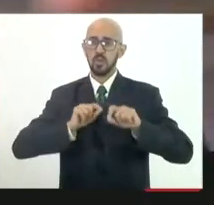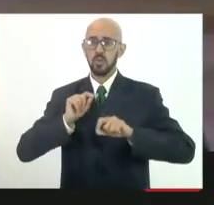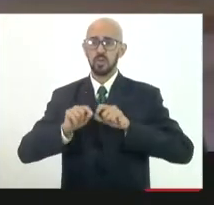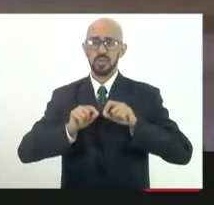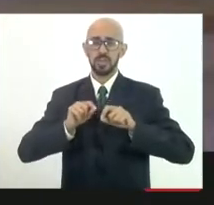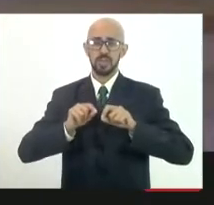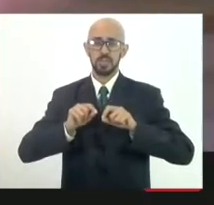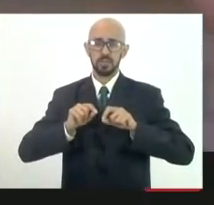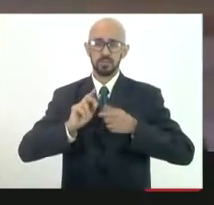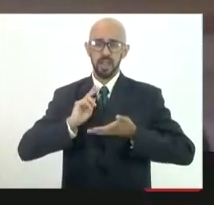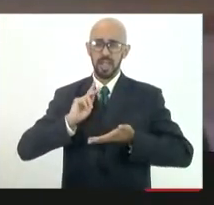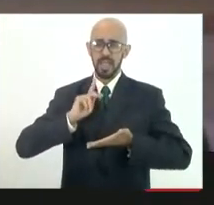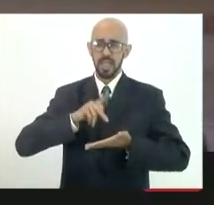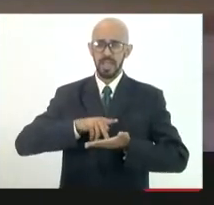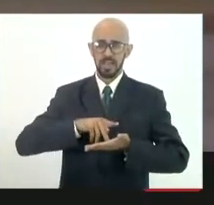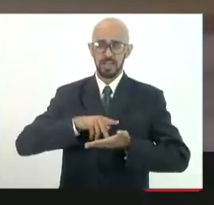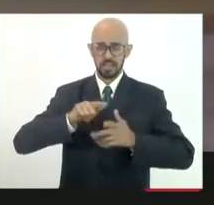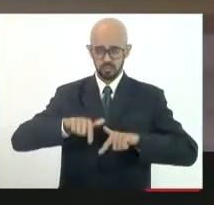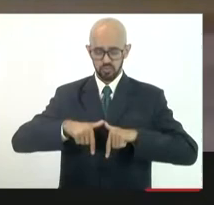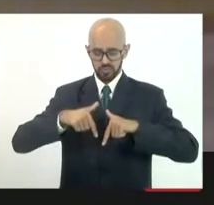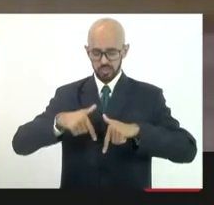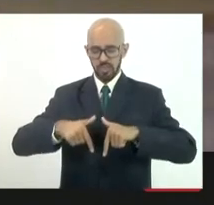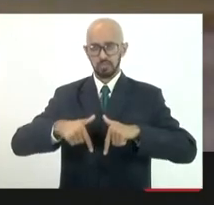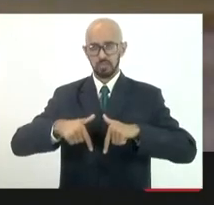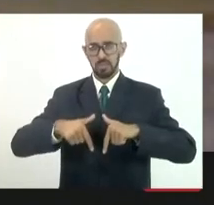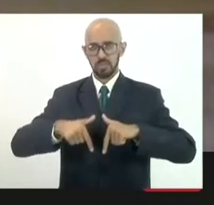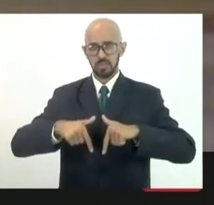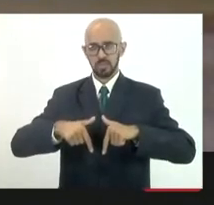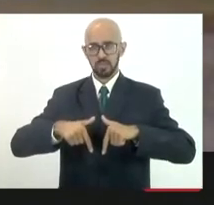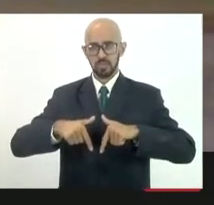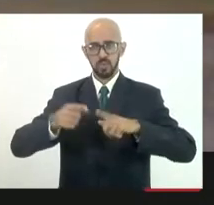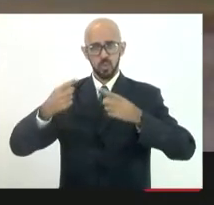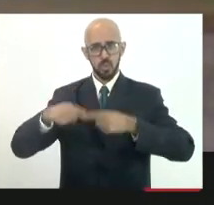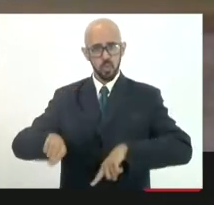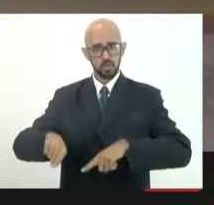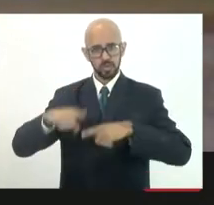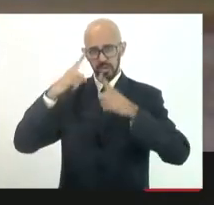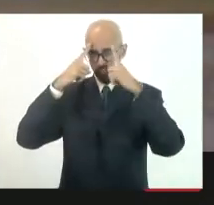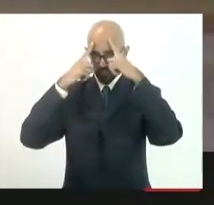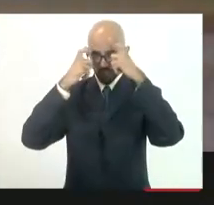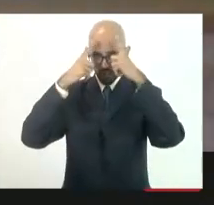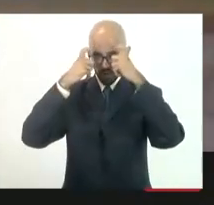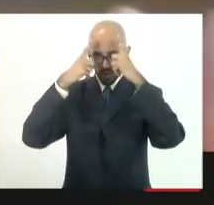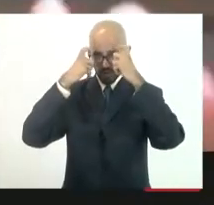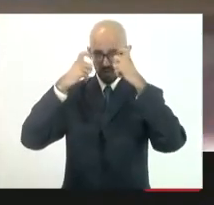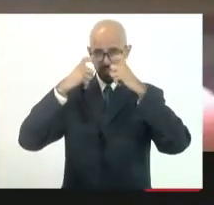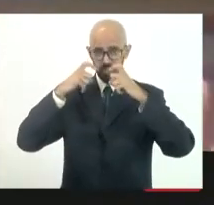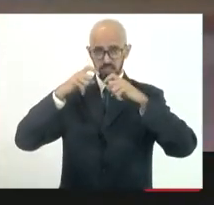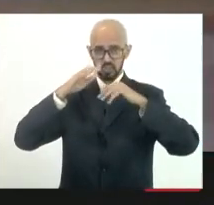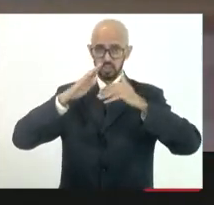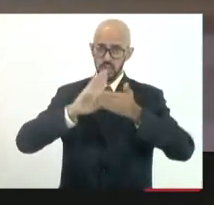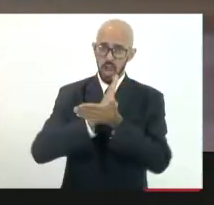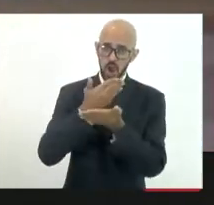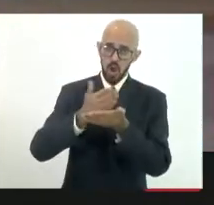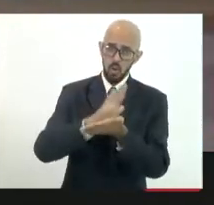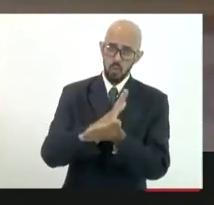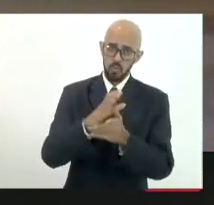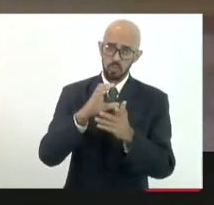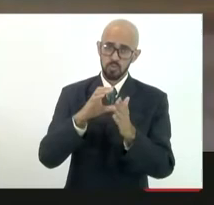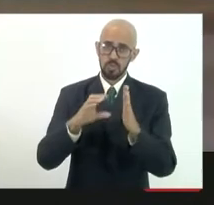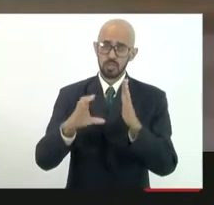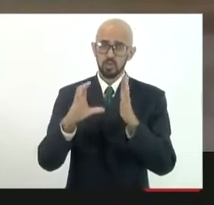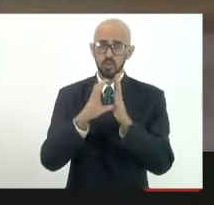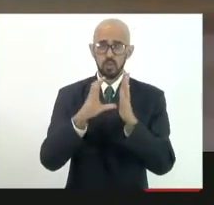uma realidade de enfrentamento, de combate à violência em determinadas comunidades, mas esse tema